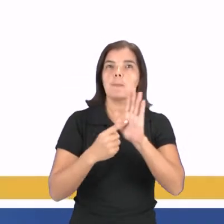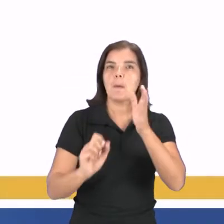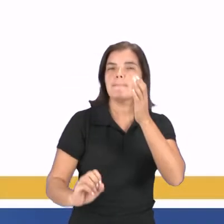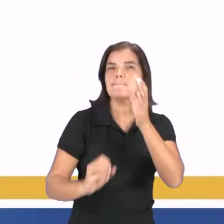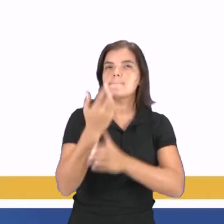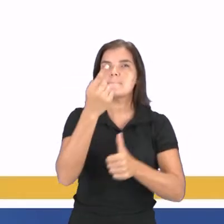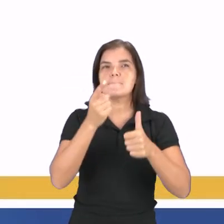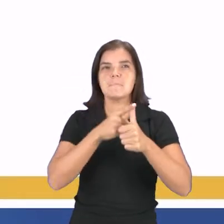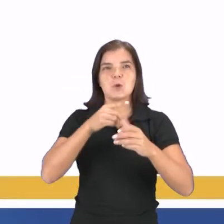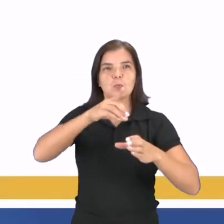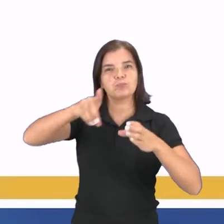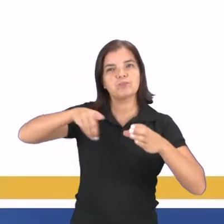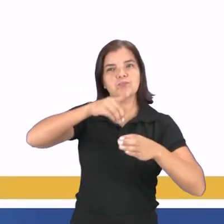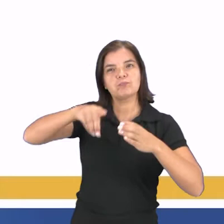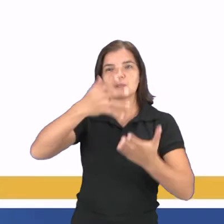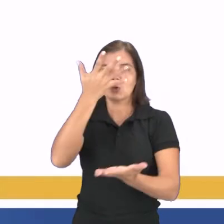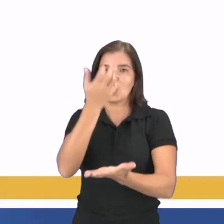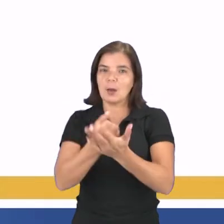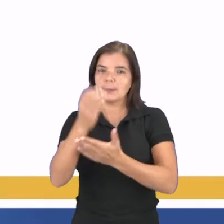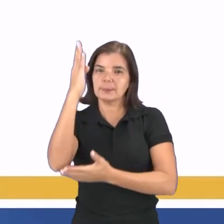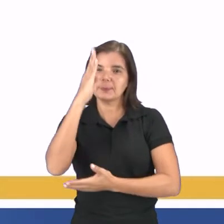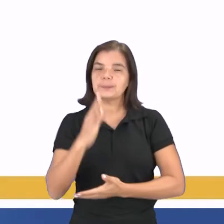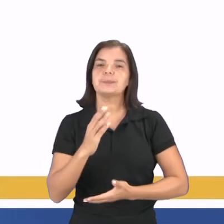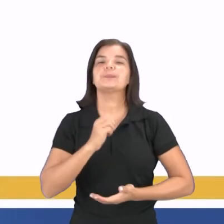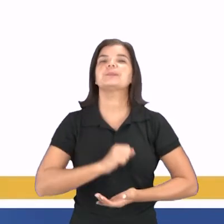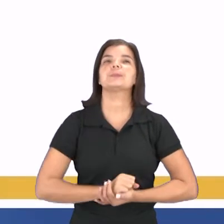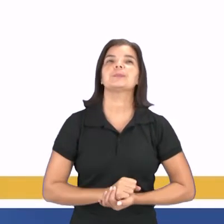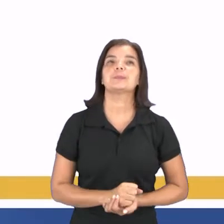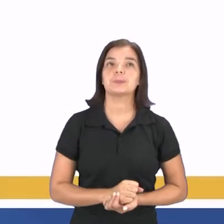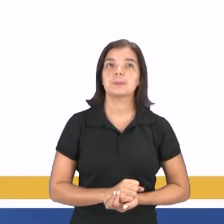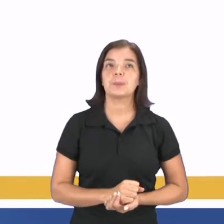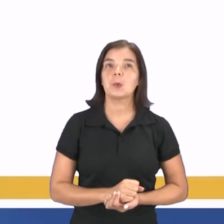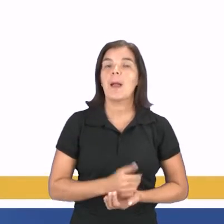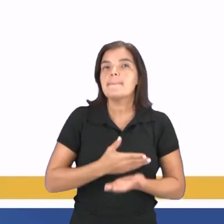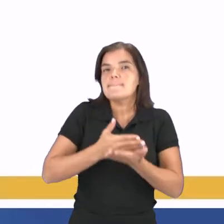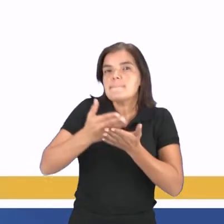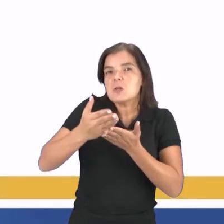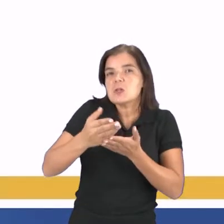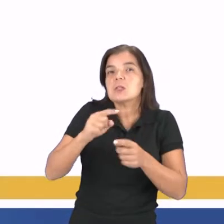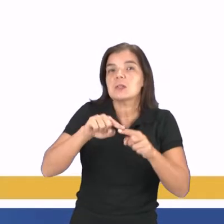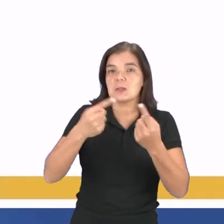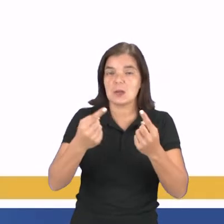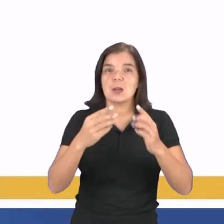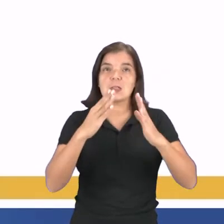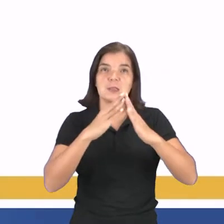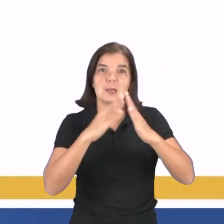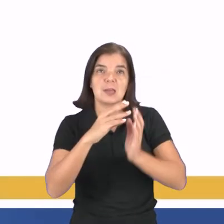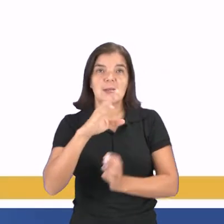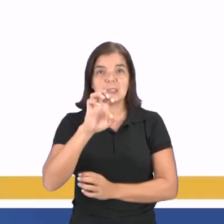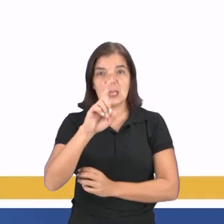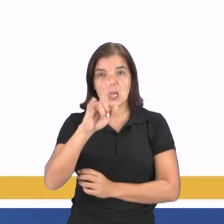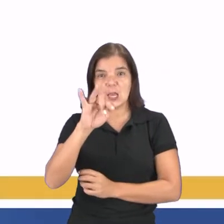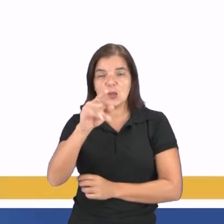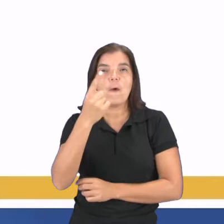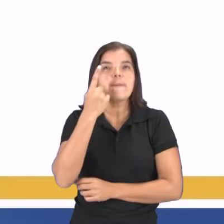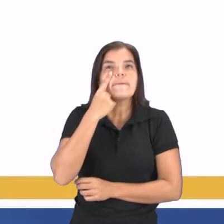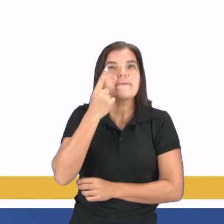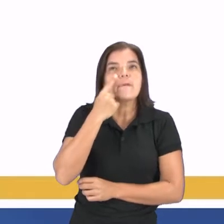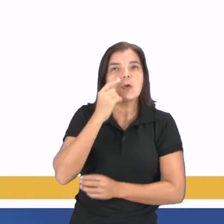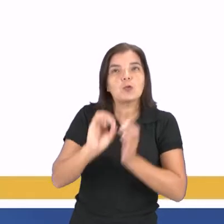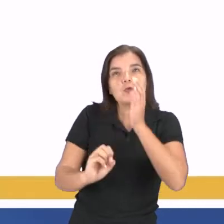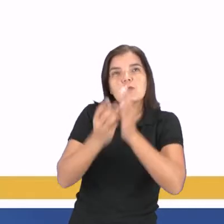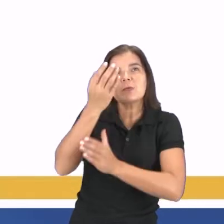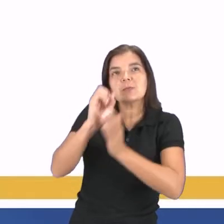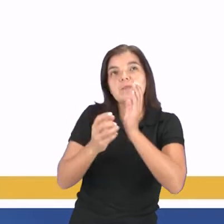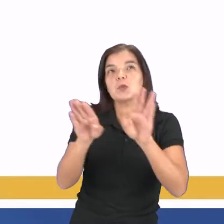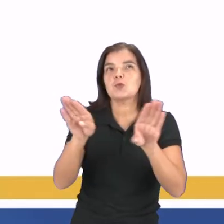primeiro suplemento de discos gravados aqui no Brasil. O pioneirismo da Casa Edison pode ser visto como a